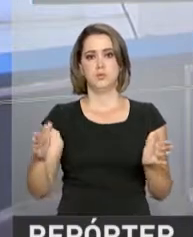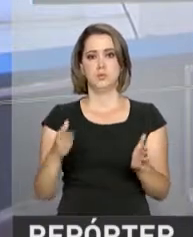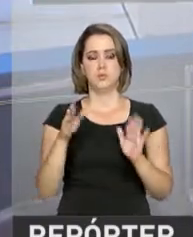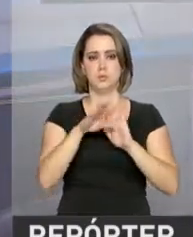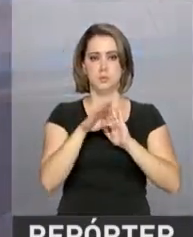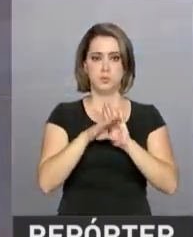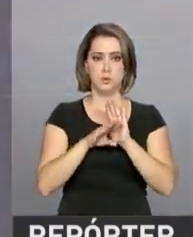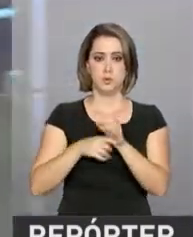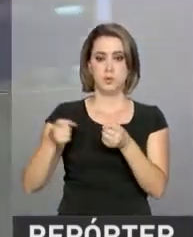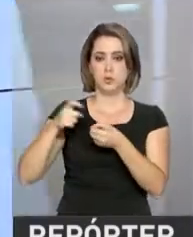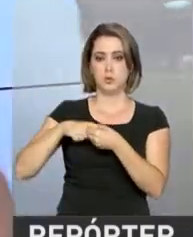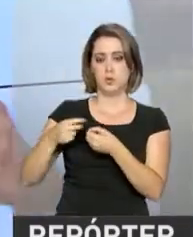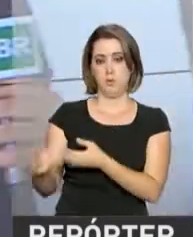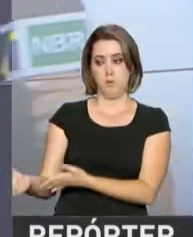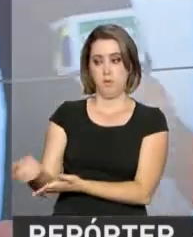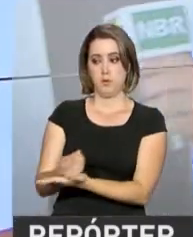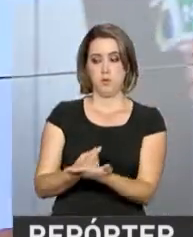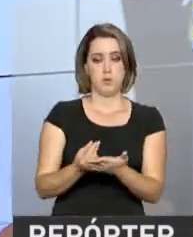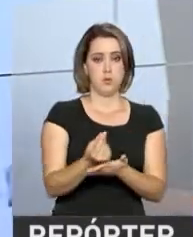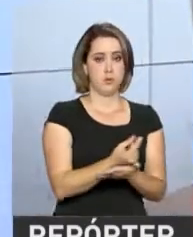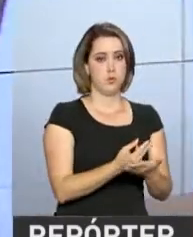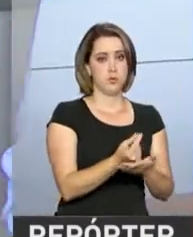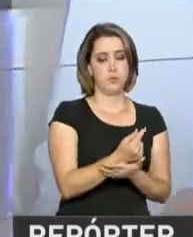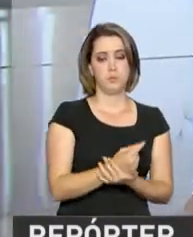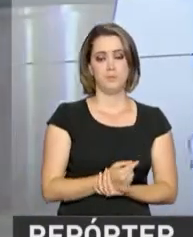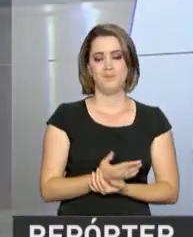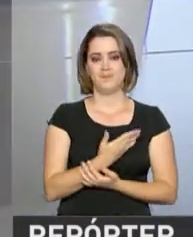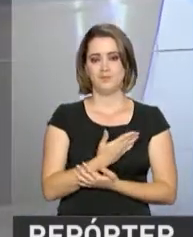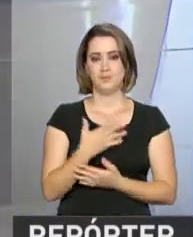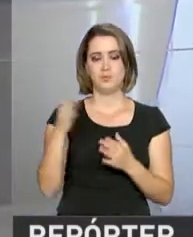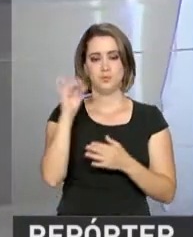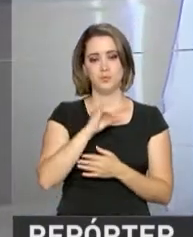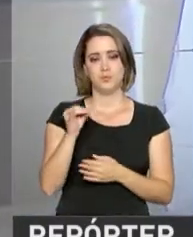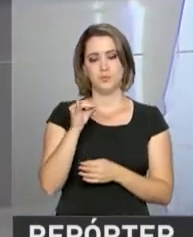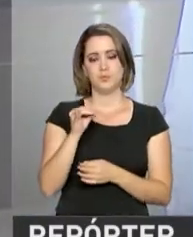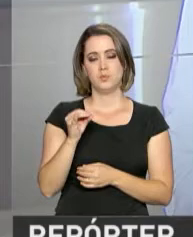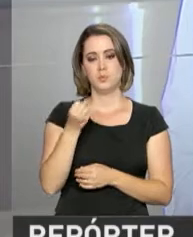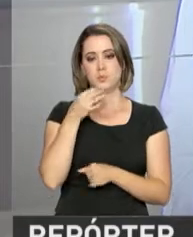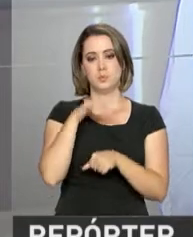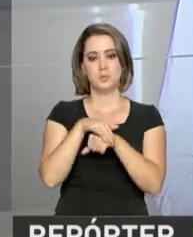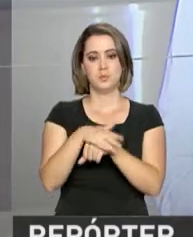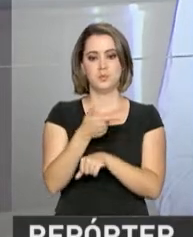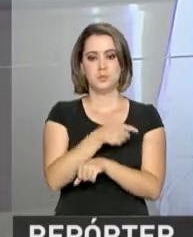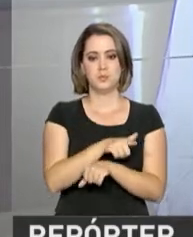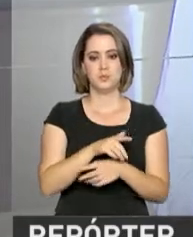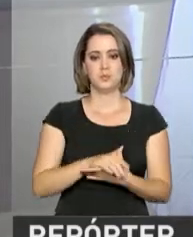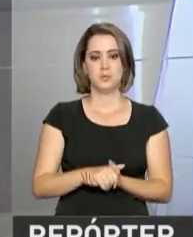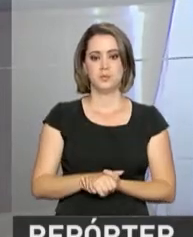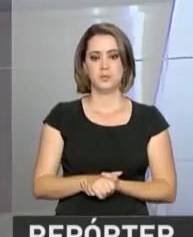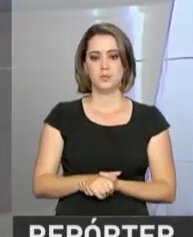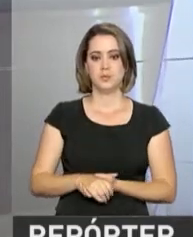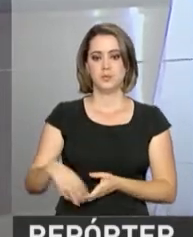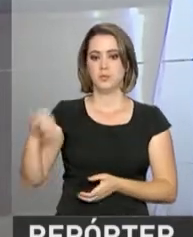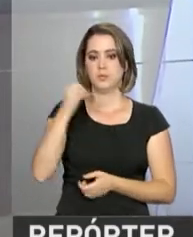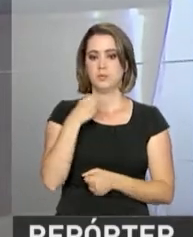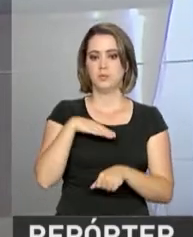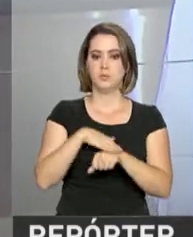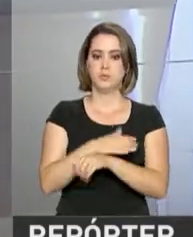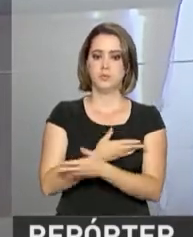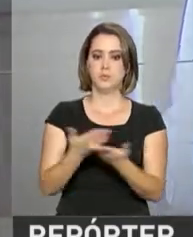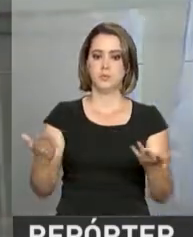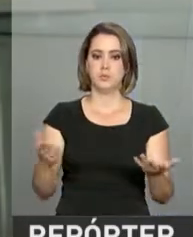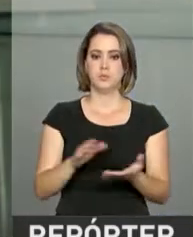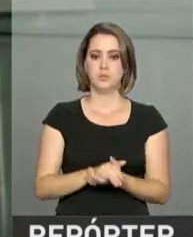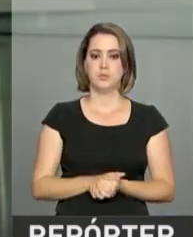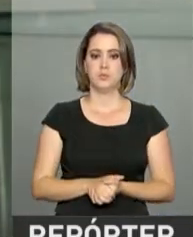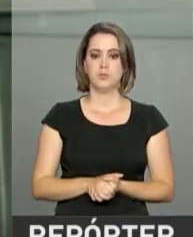Os detalhes nós vamos saber com a repórter Gabriela Noronha. Olá, Gabriela, boa noite mais uma vez. Boa noite, Roberto, mais uma